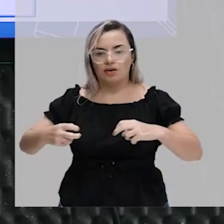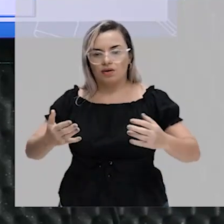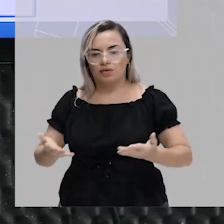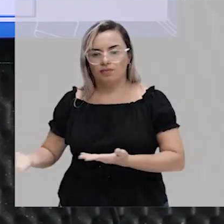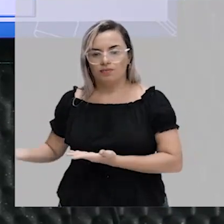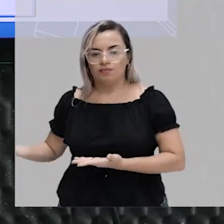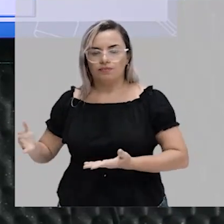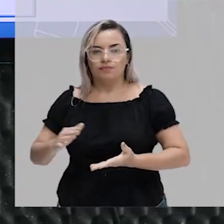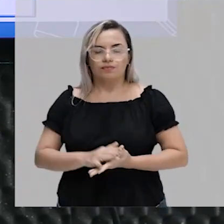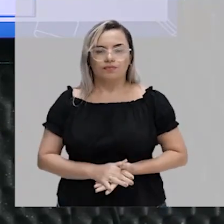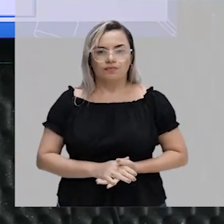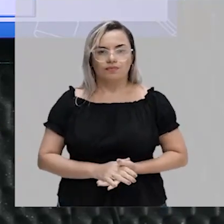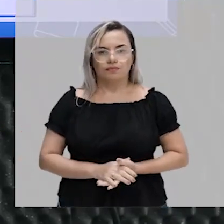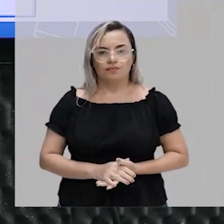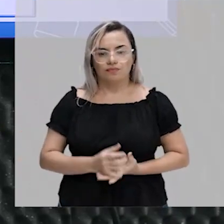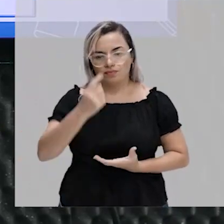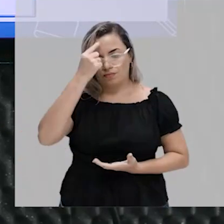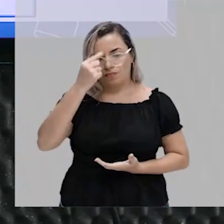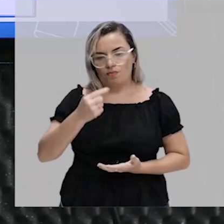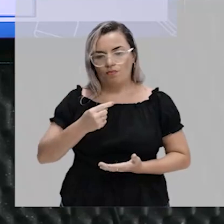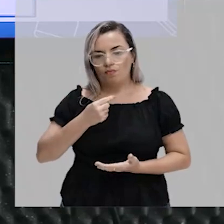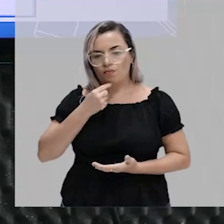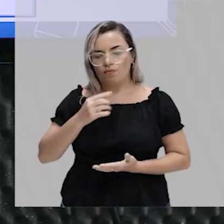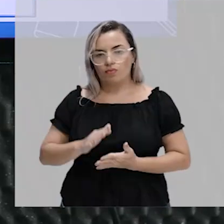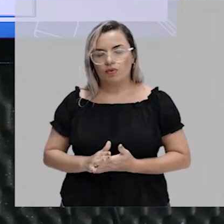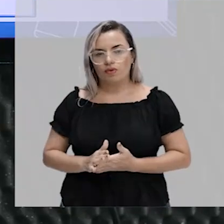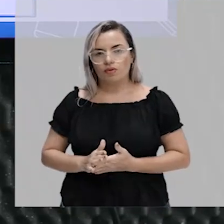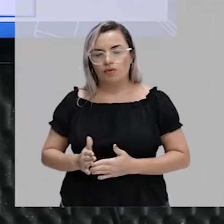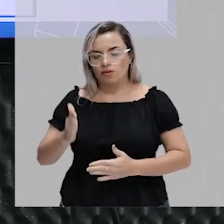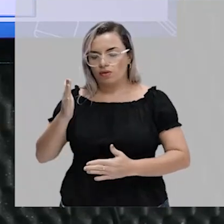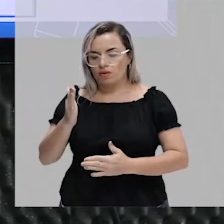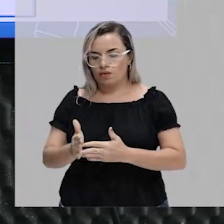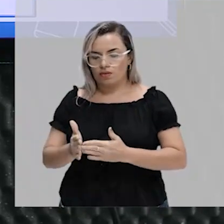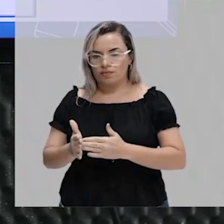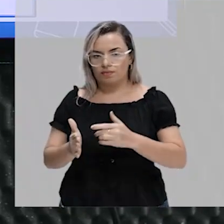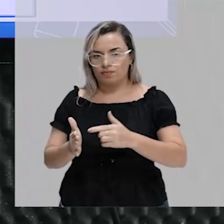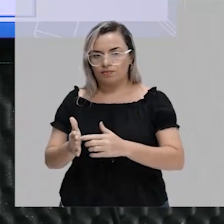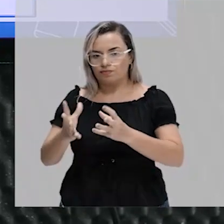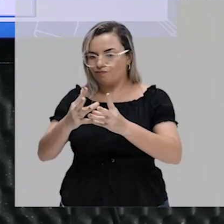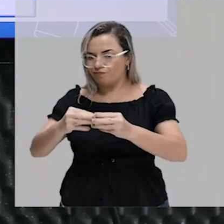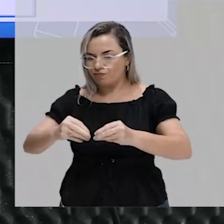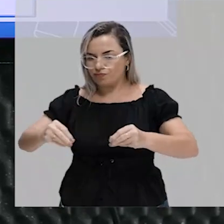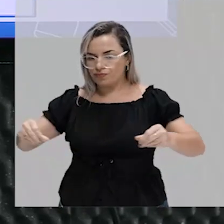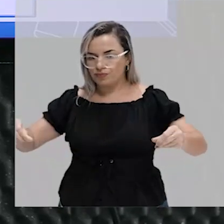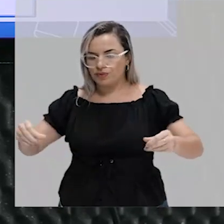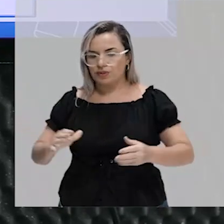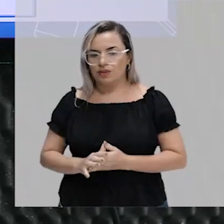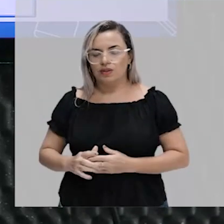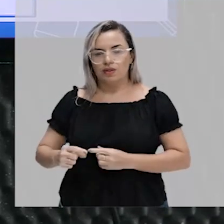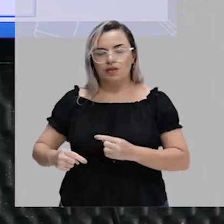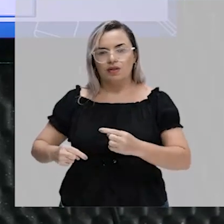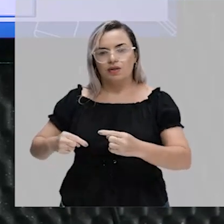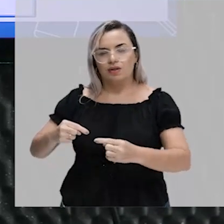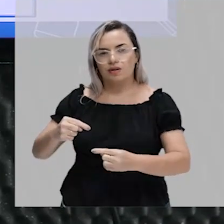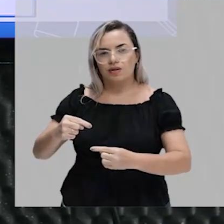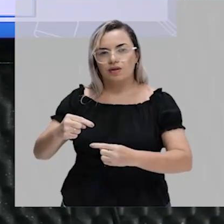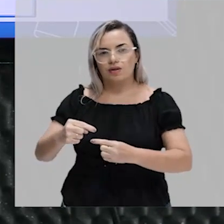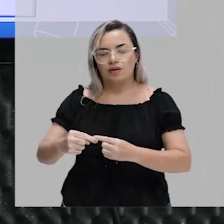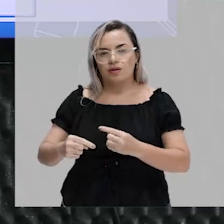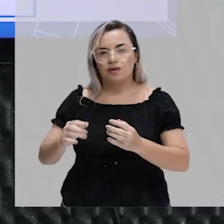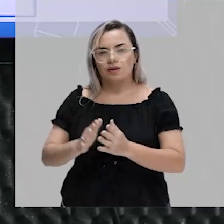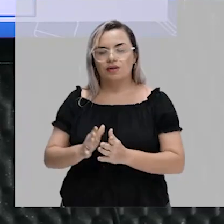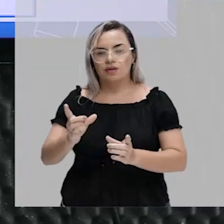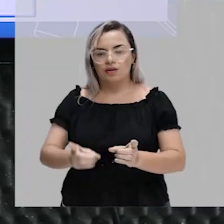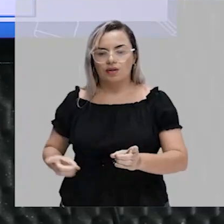Olha só, se essa barreira geográfica ela é desfeita e os descendentes dos grupos originários se reunirem, o